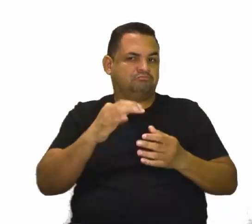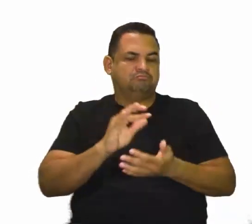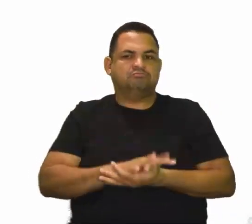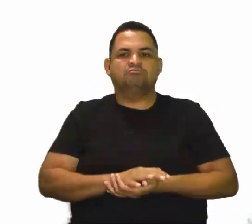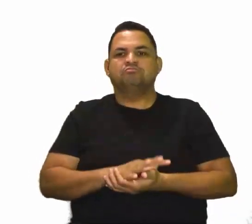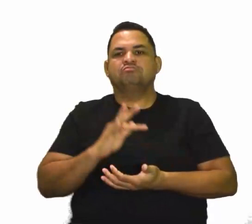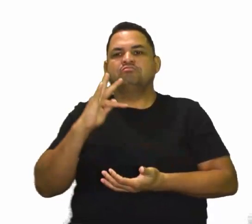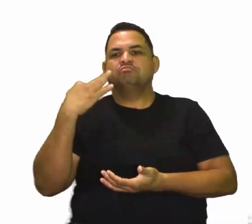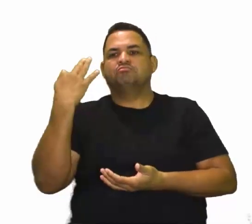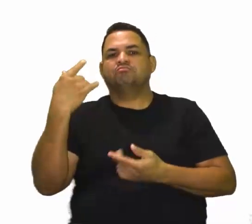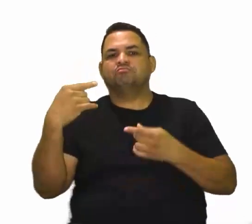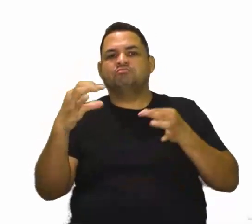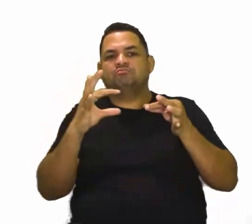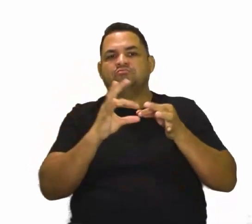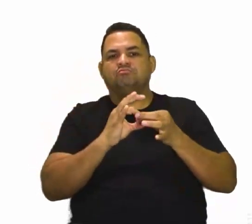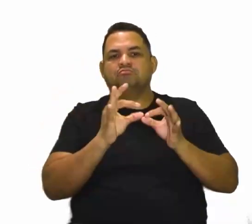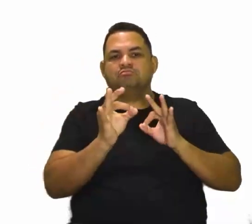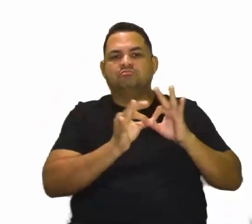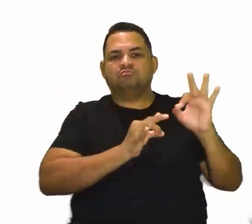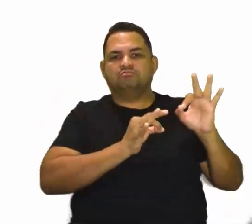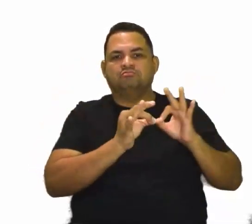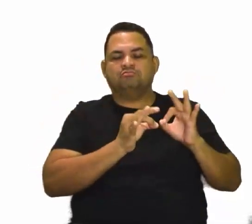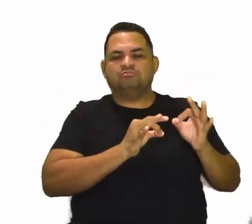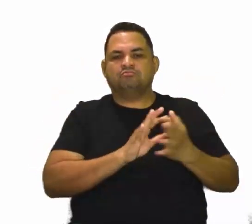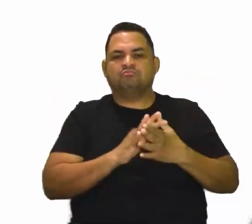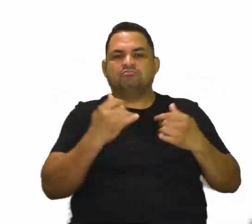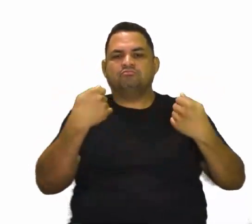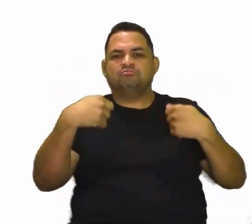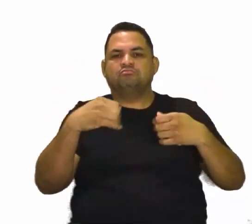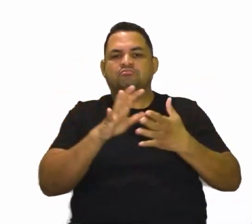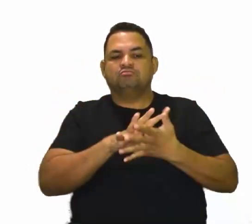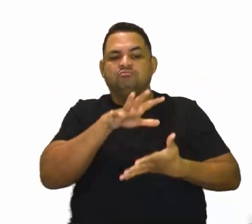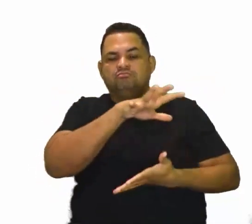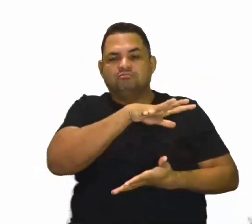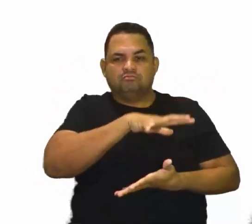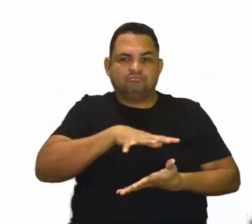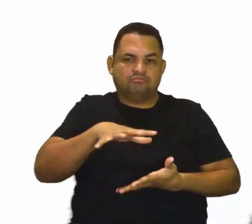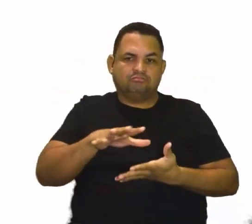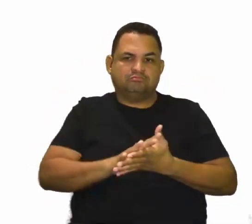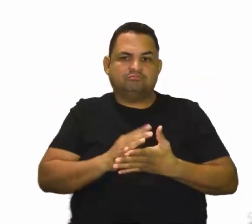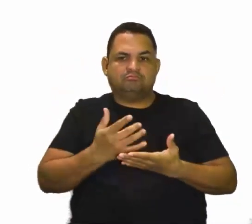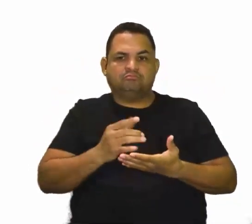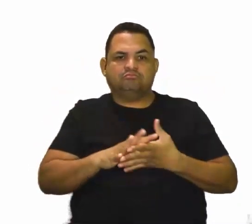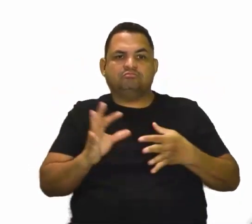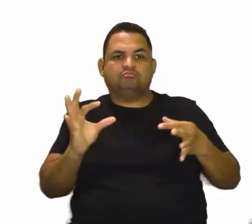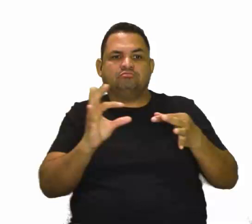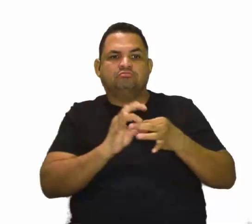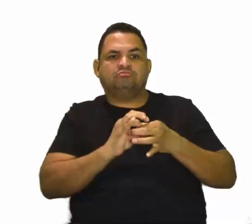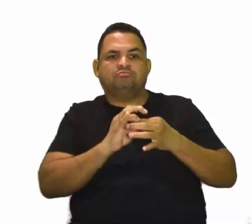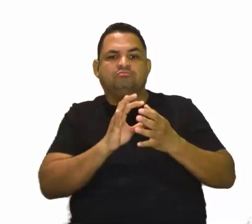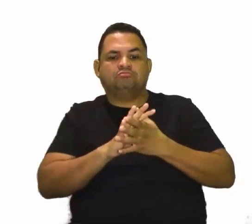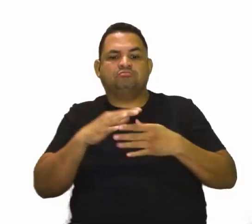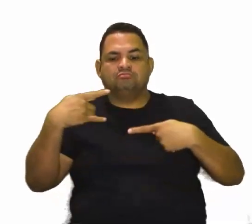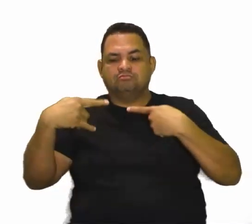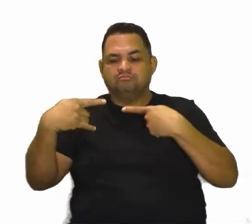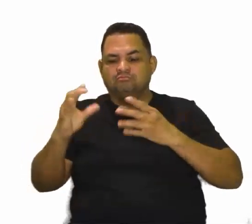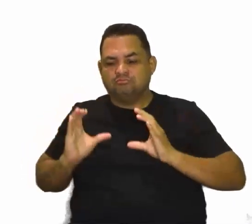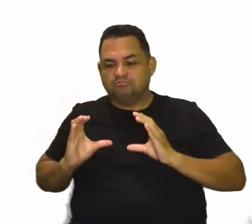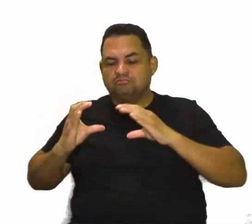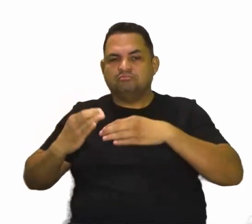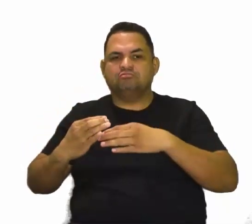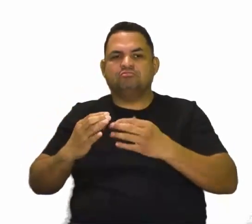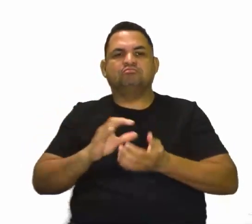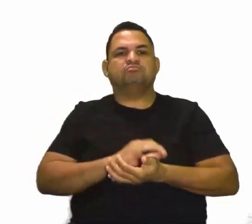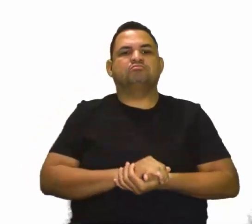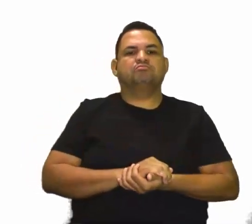municípios, fenômeno ligado à formação dos poderes locais, vinculado a uma ampla clientela